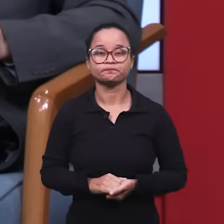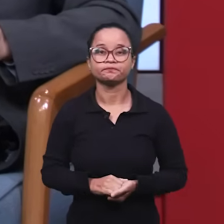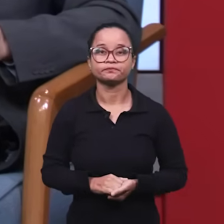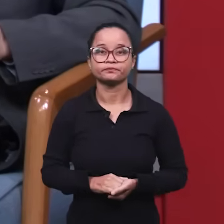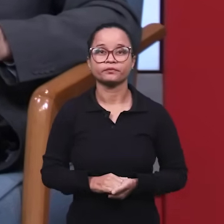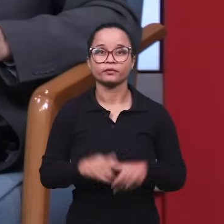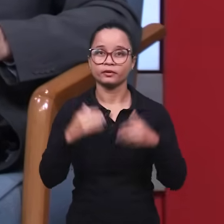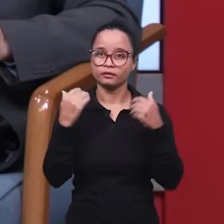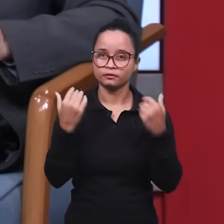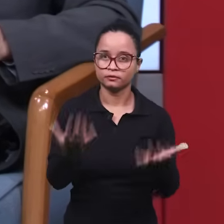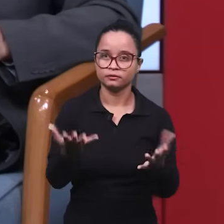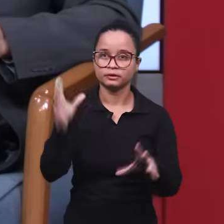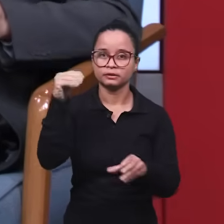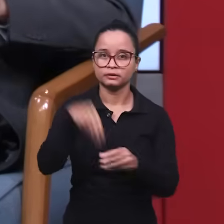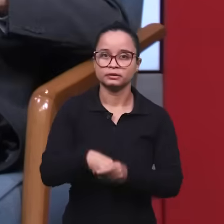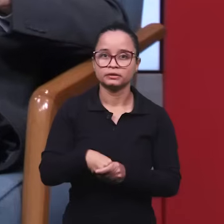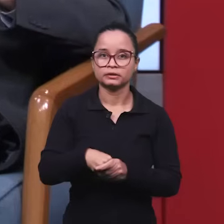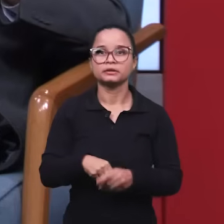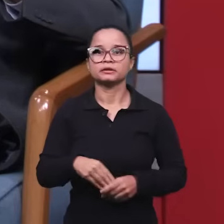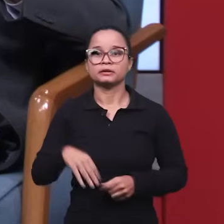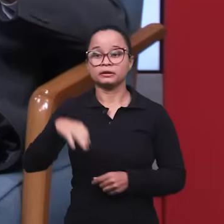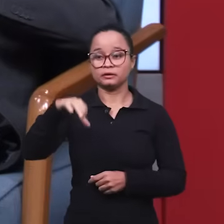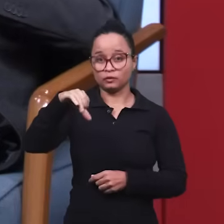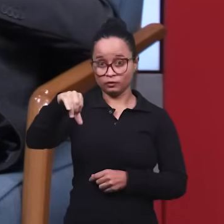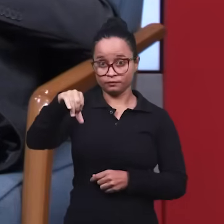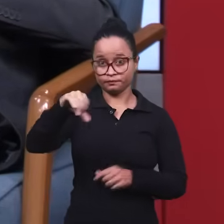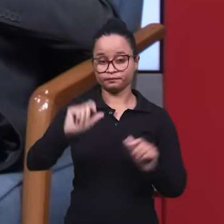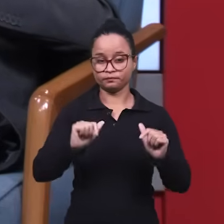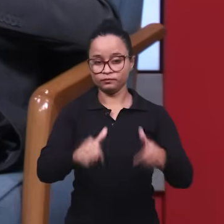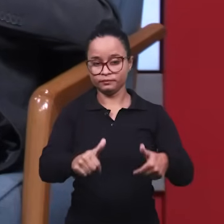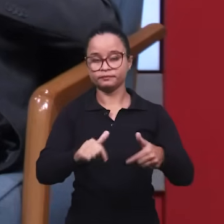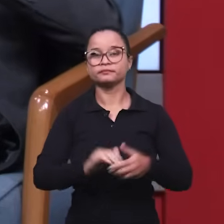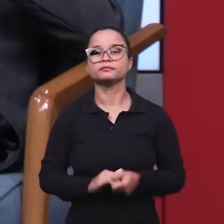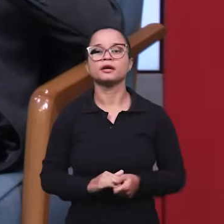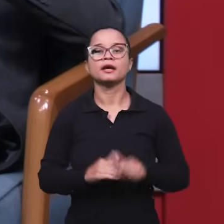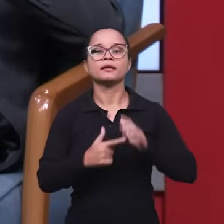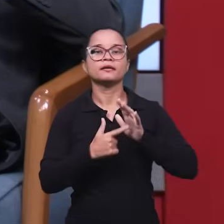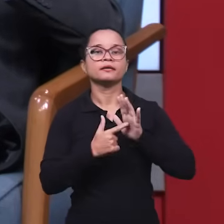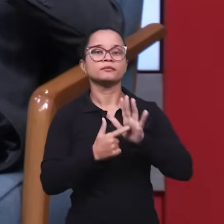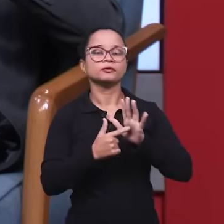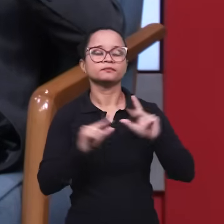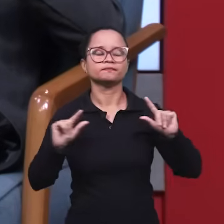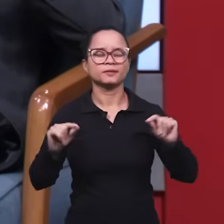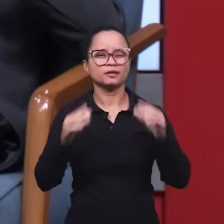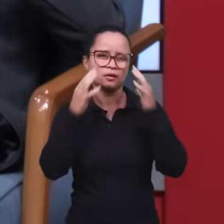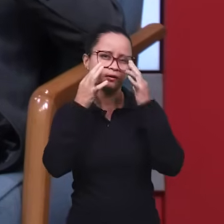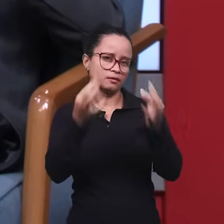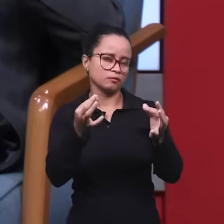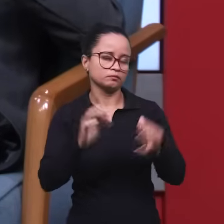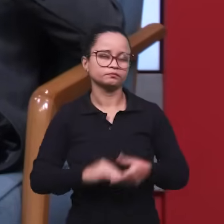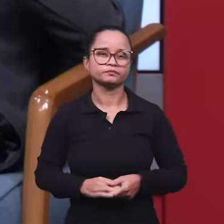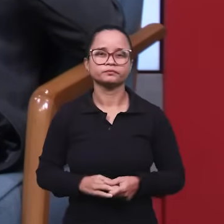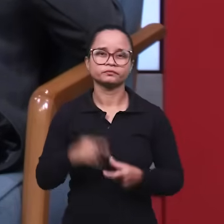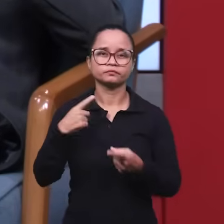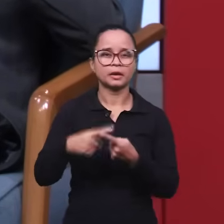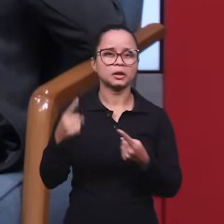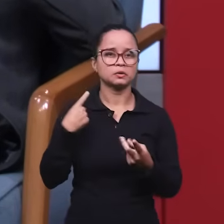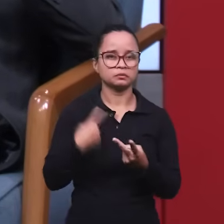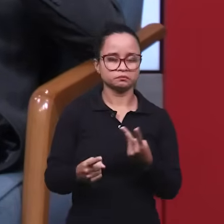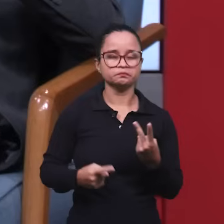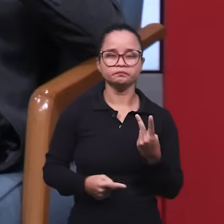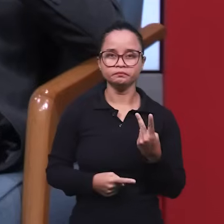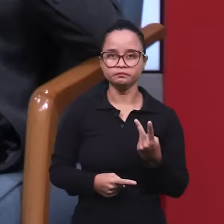inspiração. Então, dentro dessas 9, ele coloca, e eu chamo a atenção